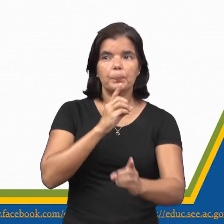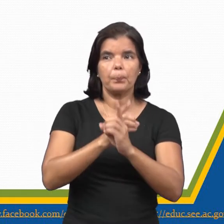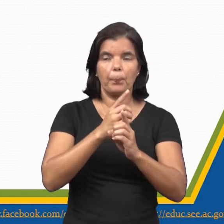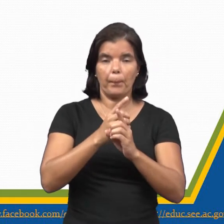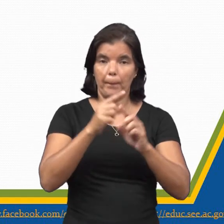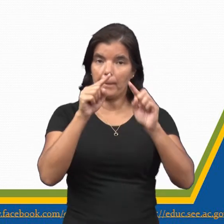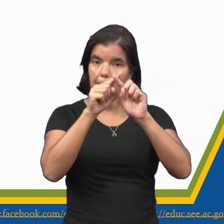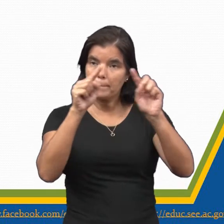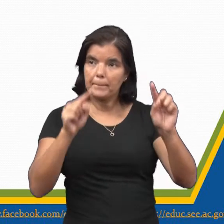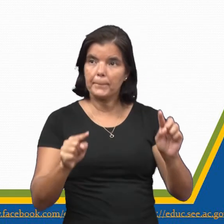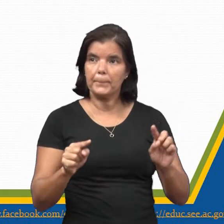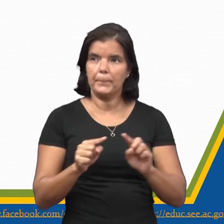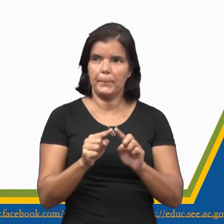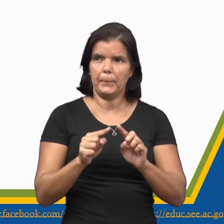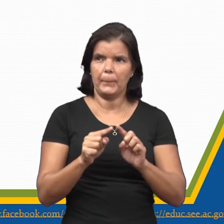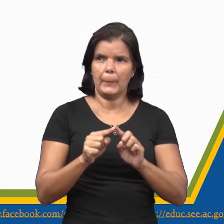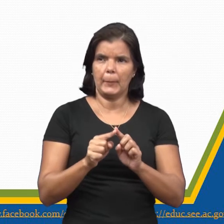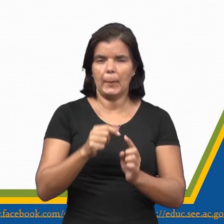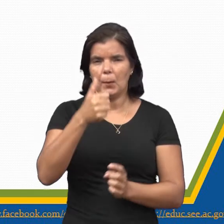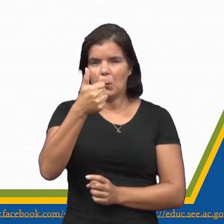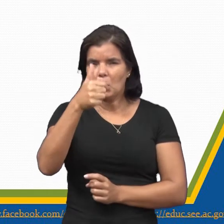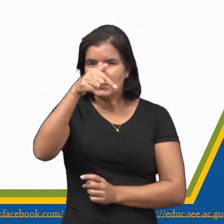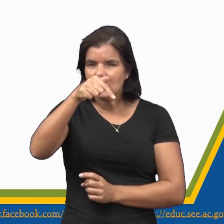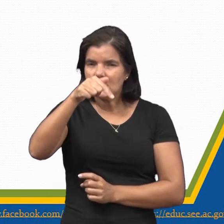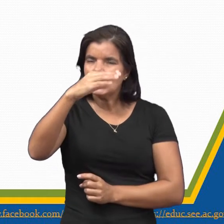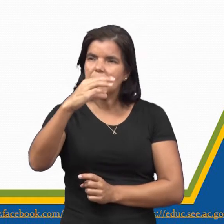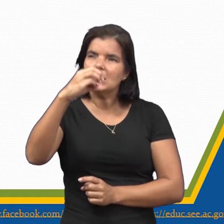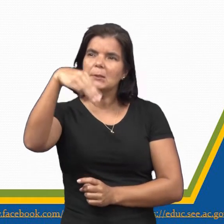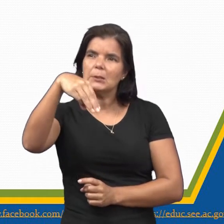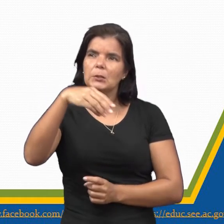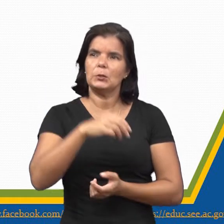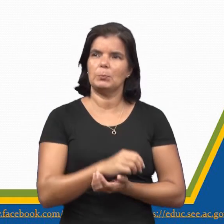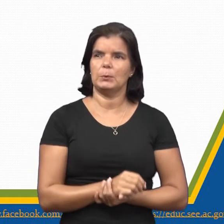área de um quadrado com 17 centímetros de lado, né?